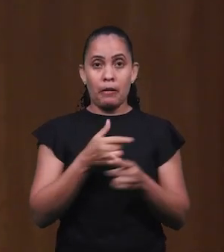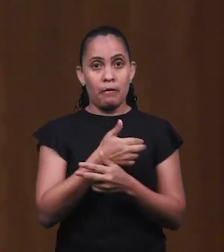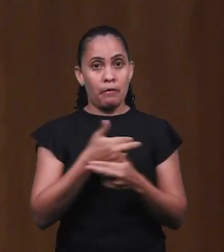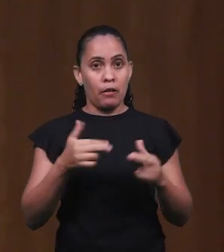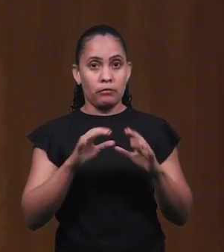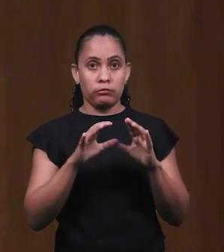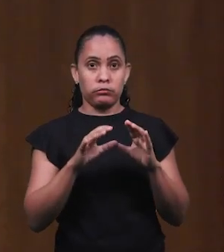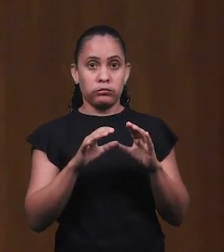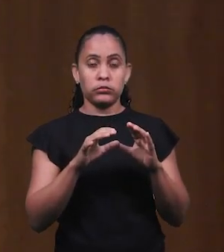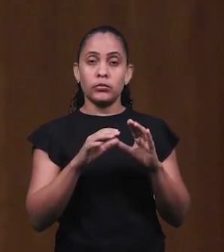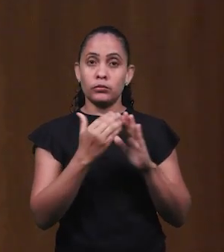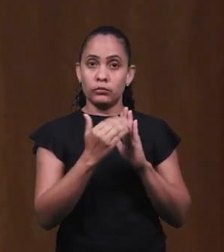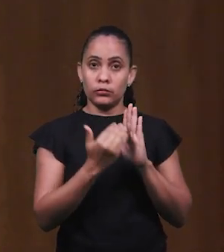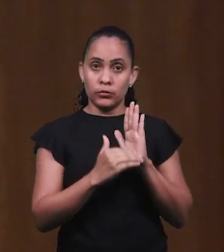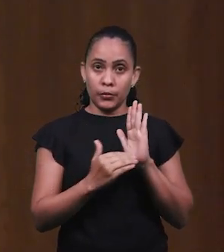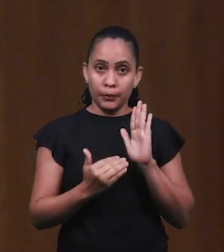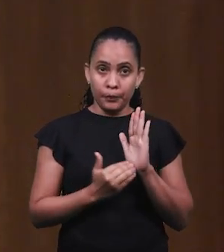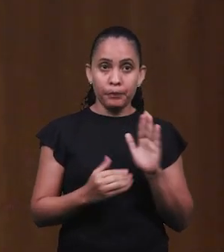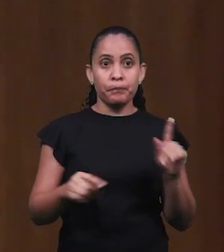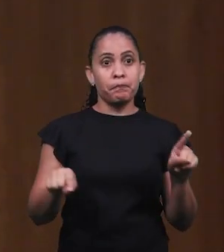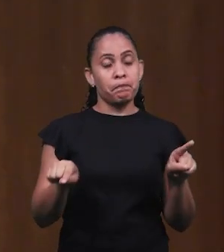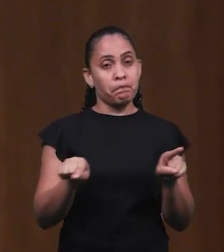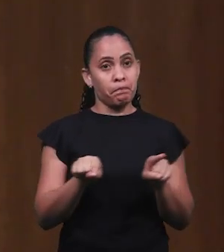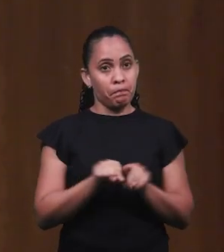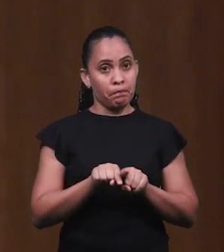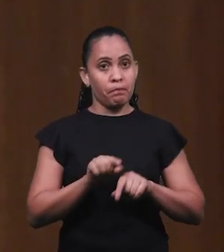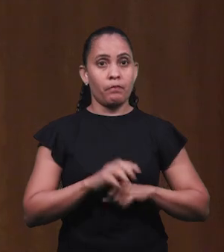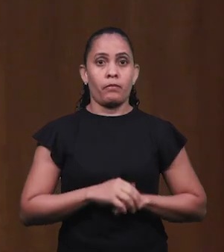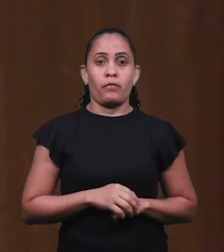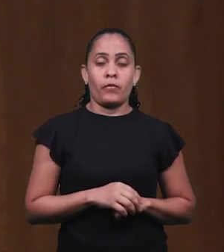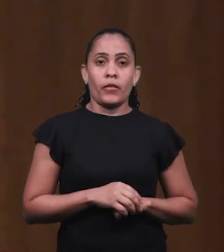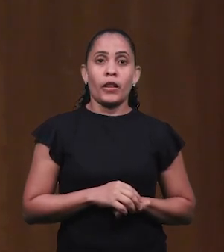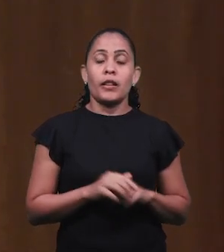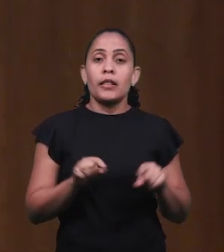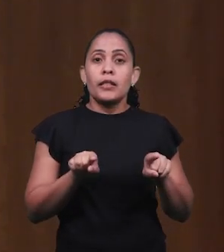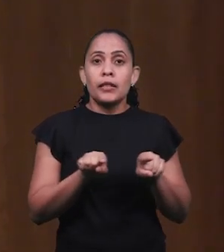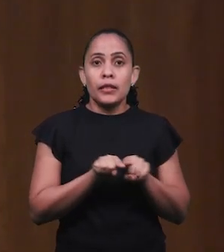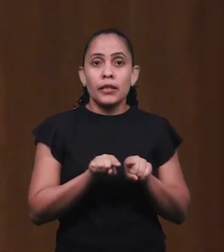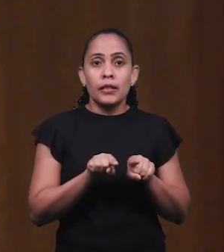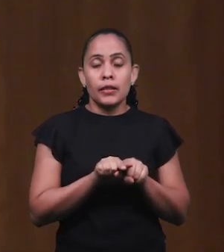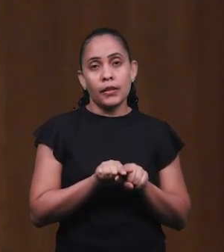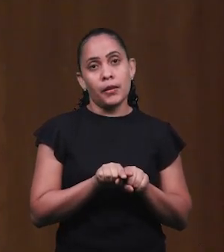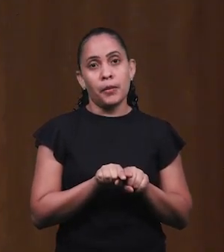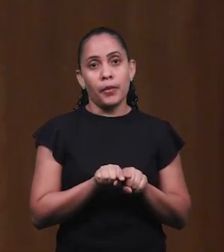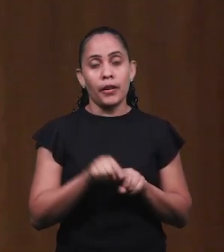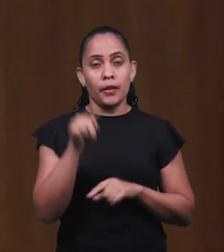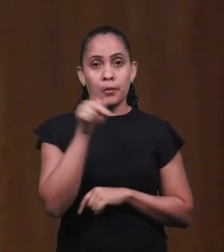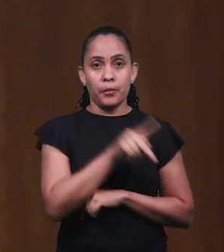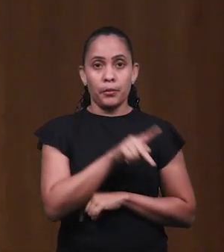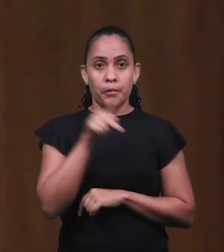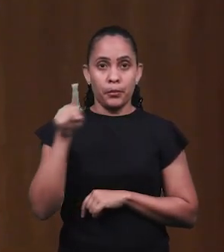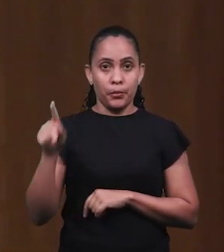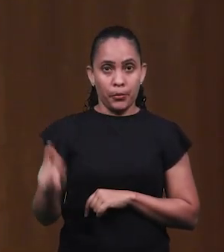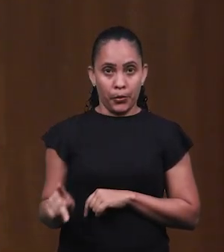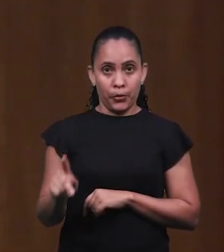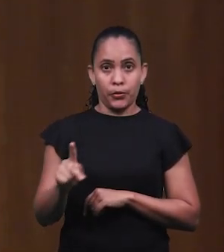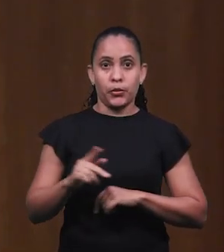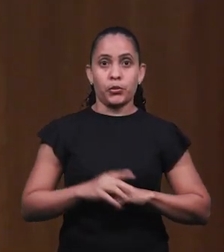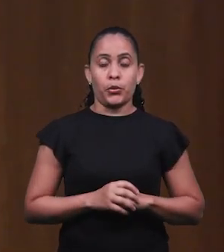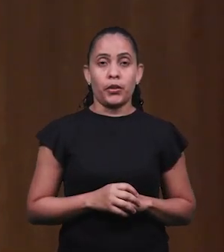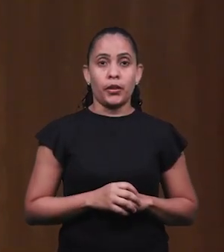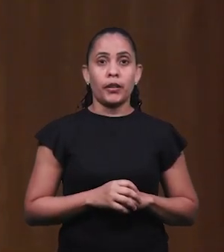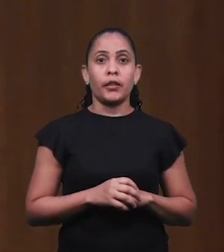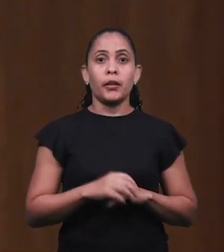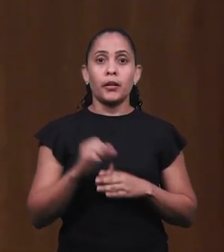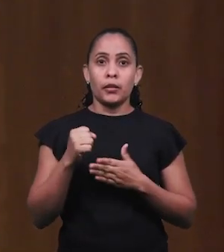mestrada em doença renal crônica e complicações ósseas, trabalha como médica nefrologista e professora de internos e